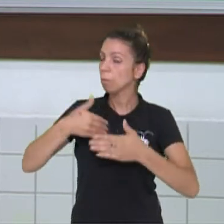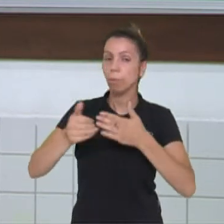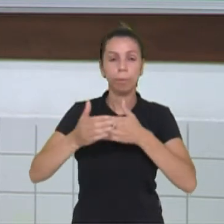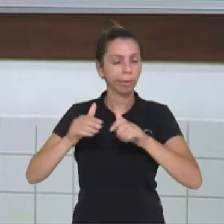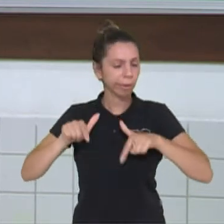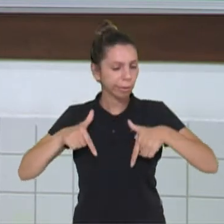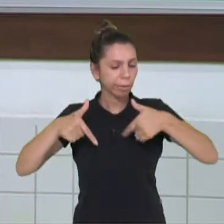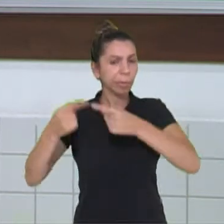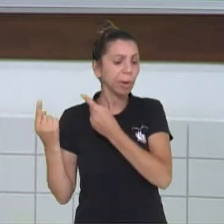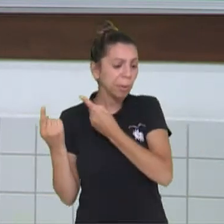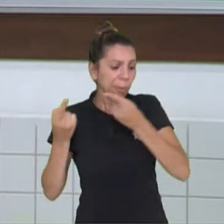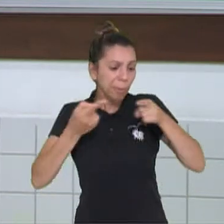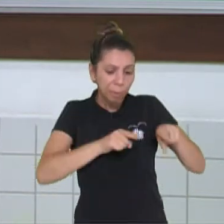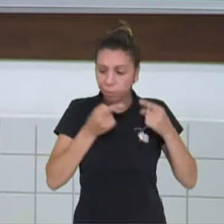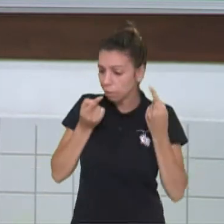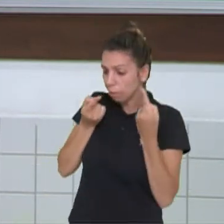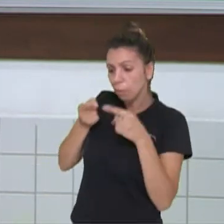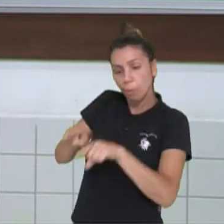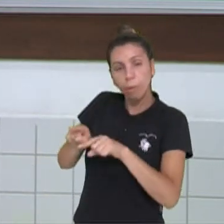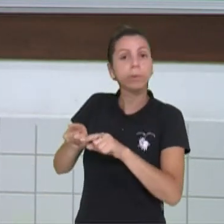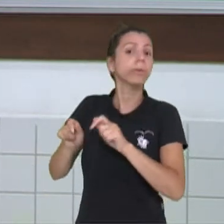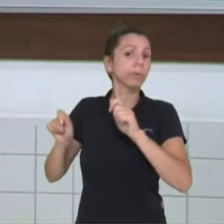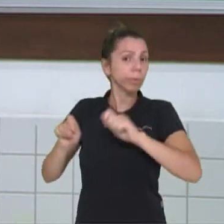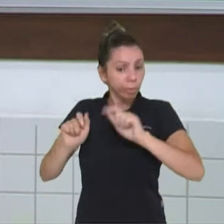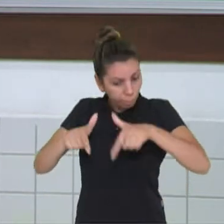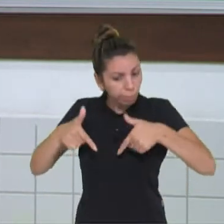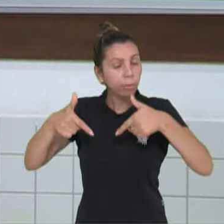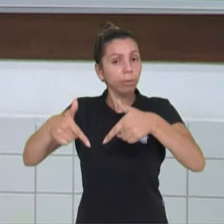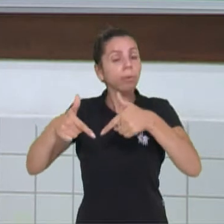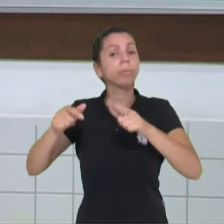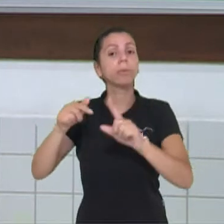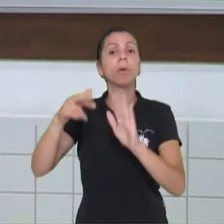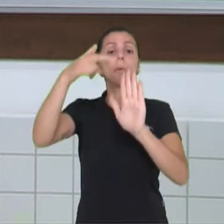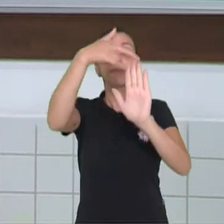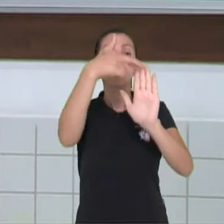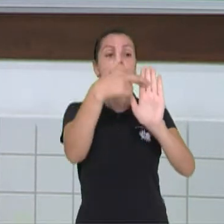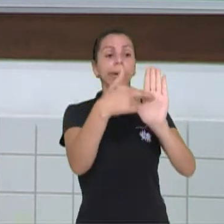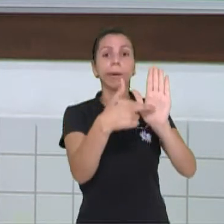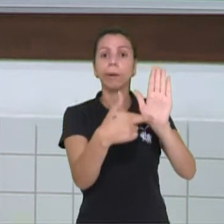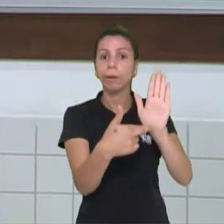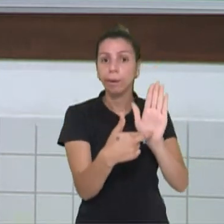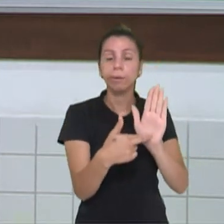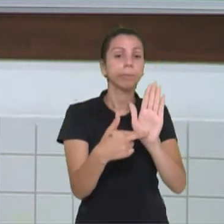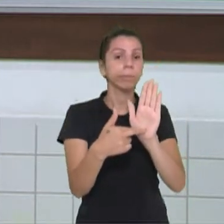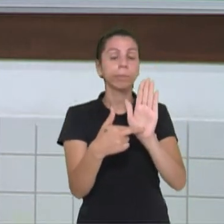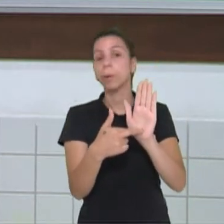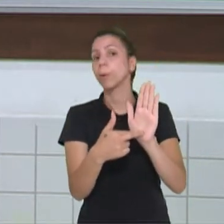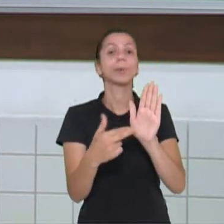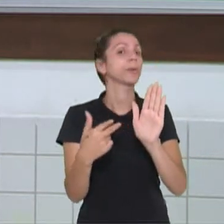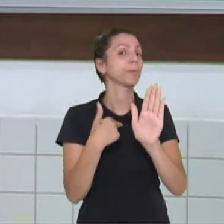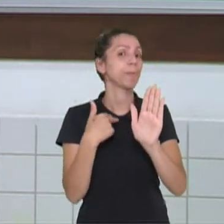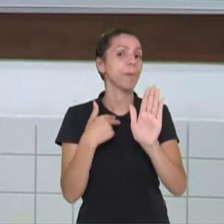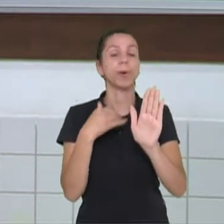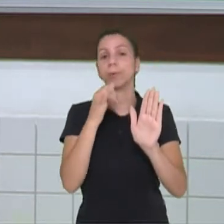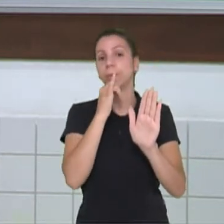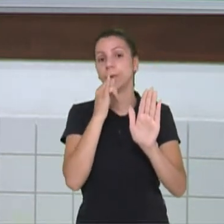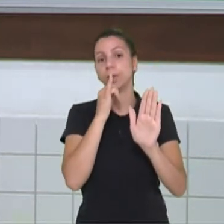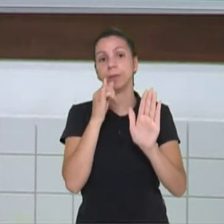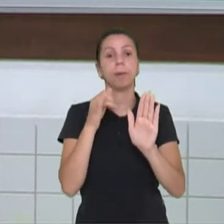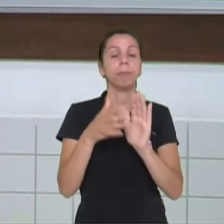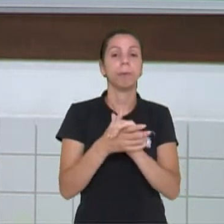deveres é uma ação que deverá ser respondida. Uma regra ela não vai poder ser infringida, vai ter uma ação